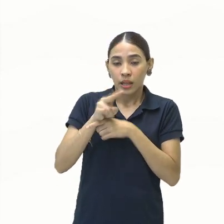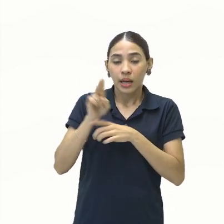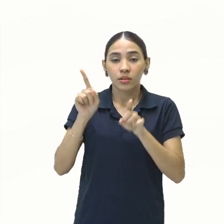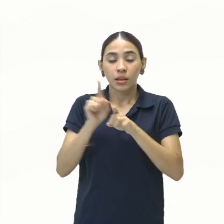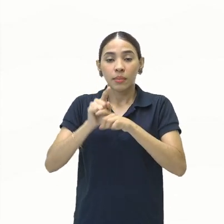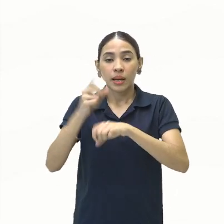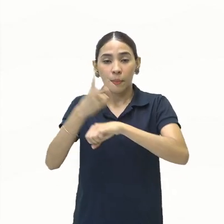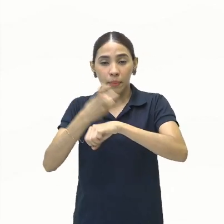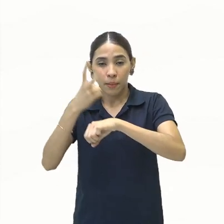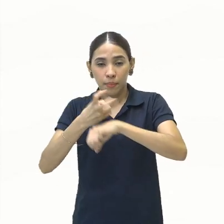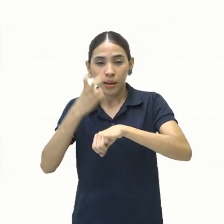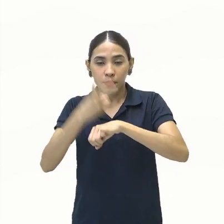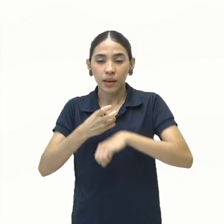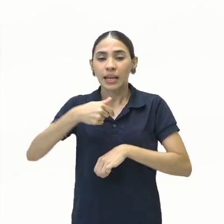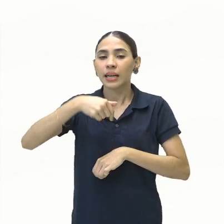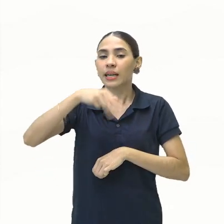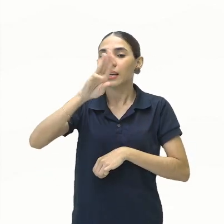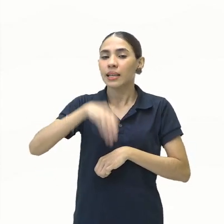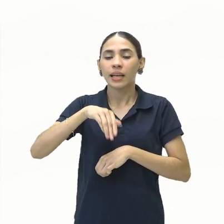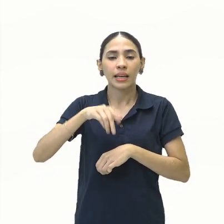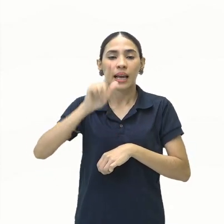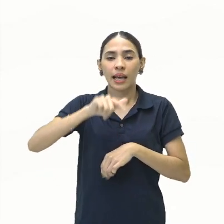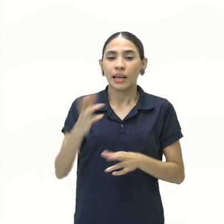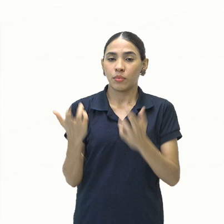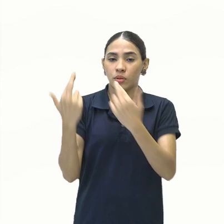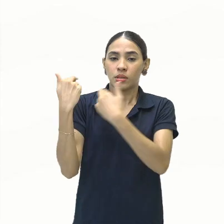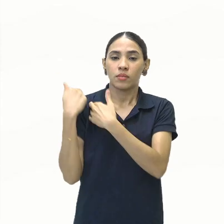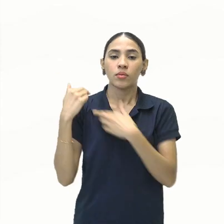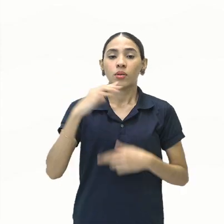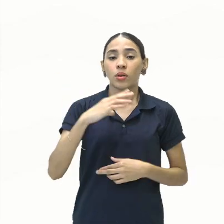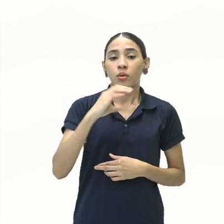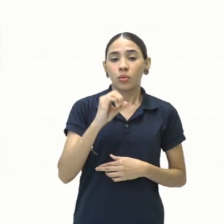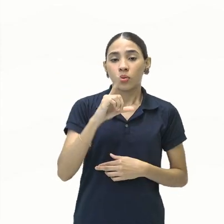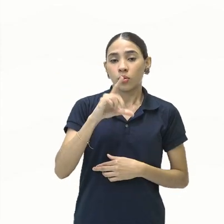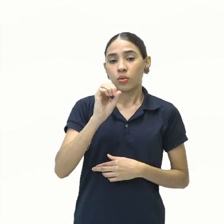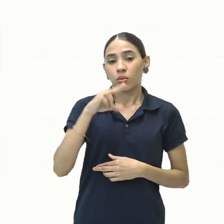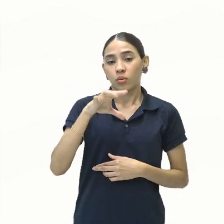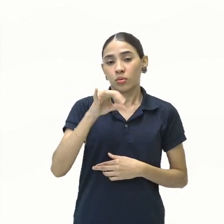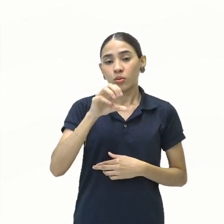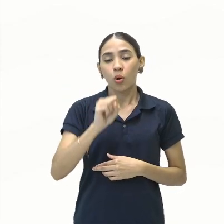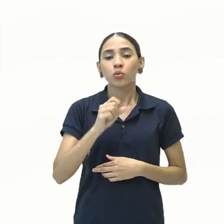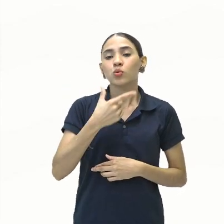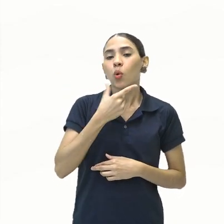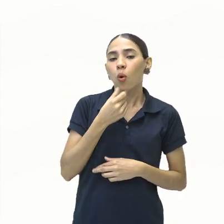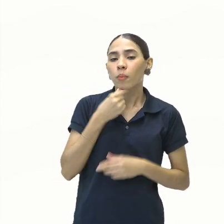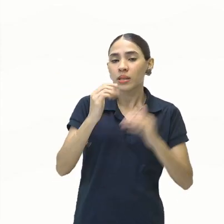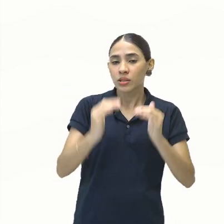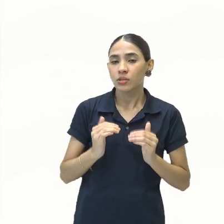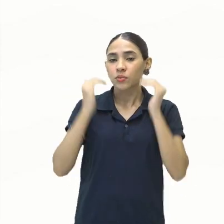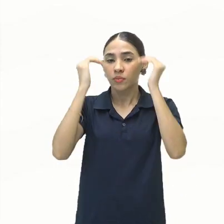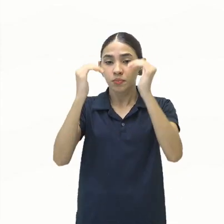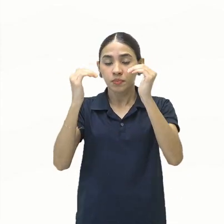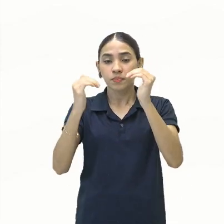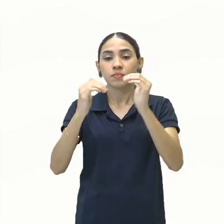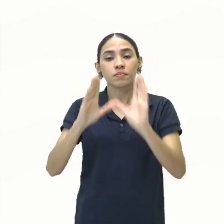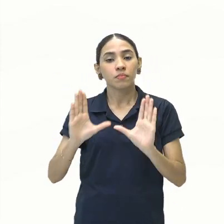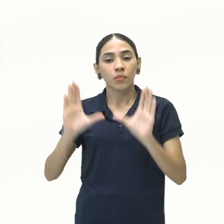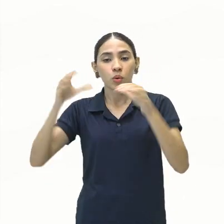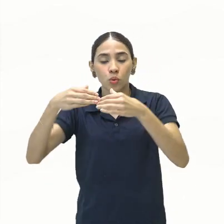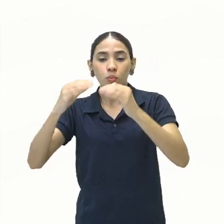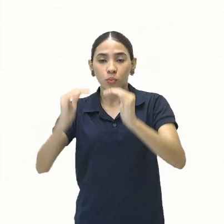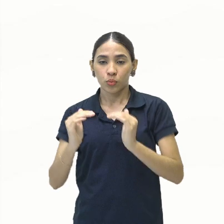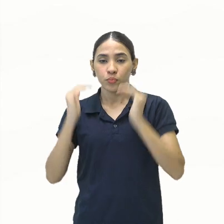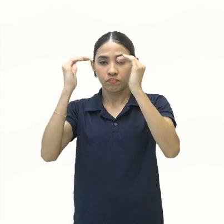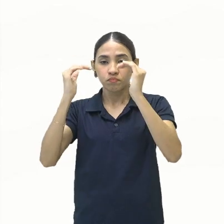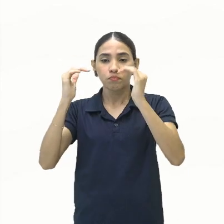Quem recebia essas sesmarias? Eram colonos portugueses, geralmente ligados à elite local,